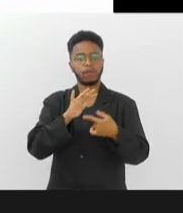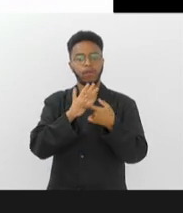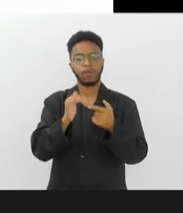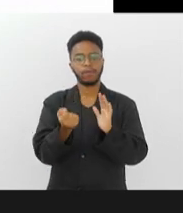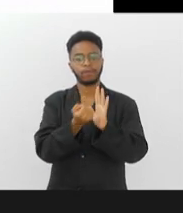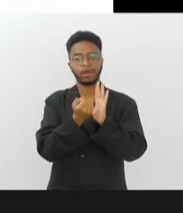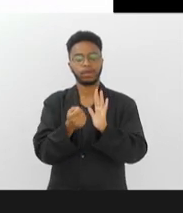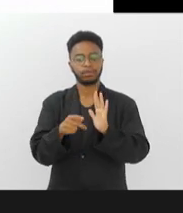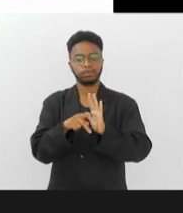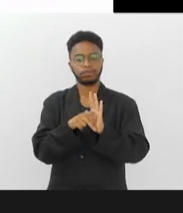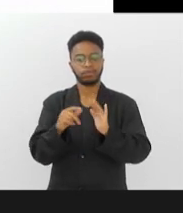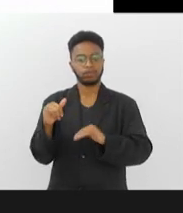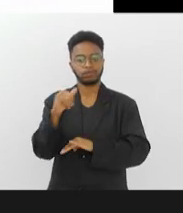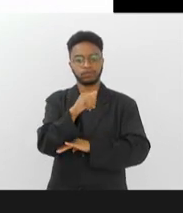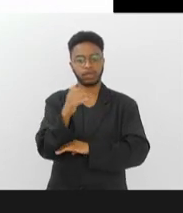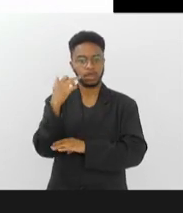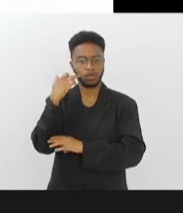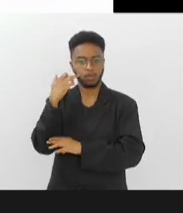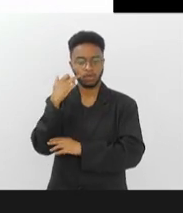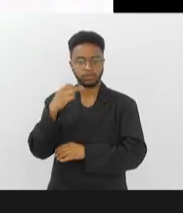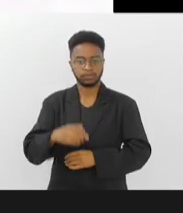de Angola.